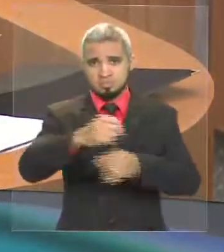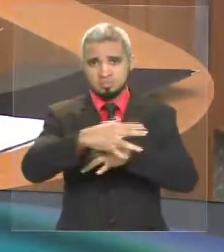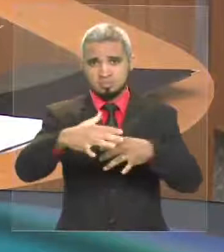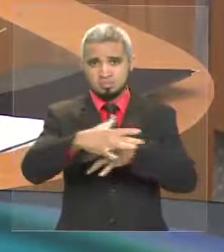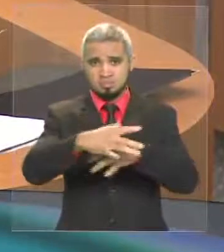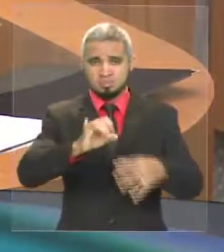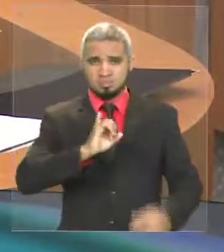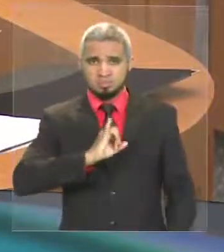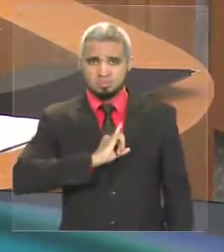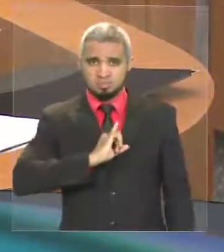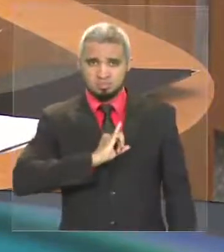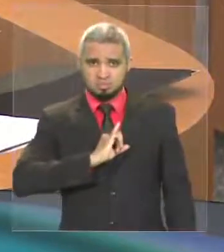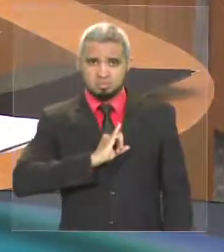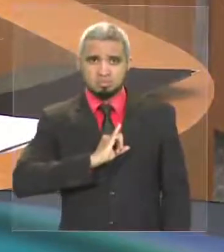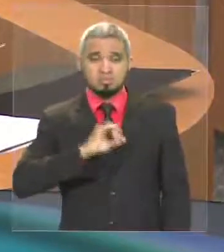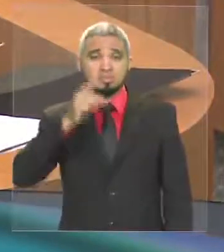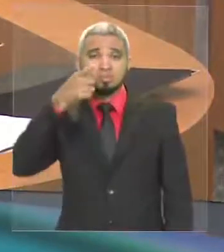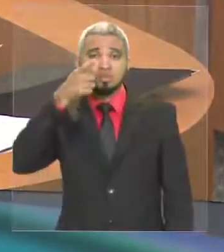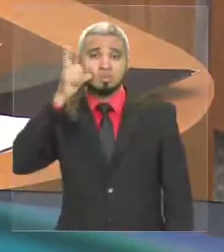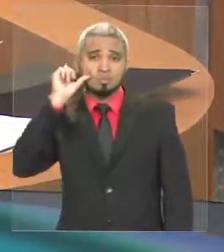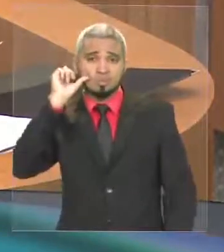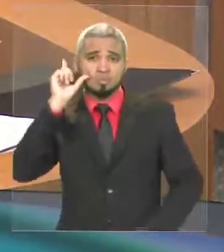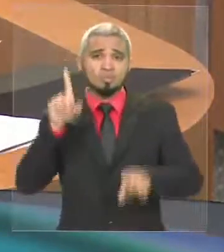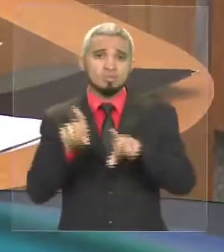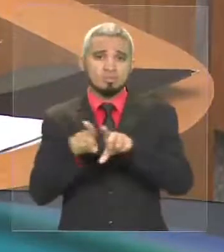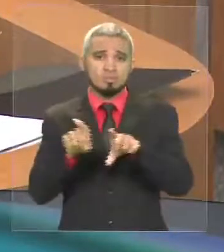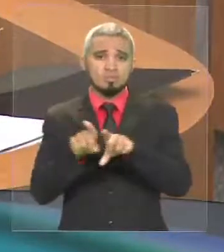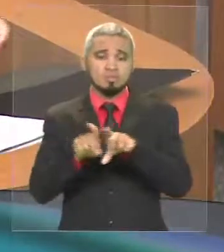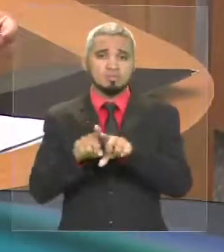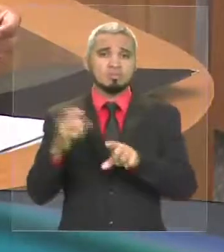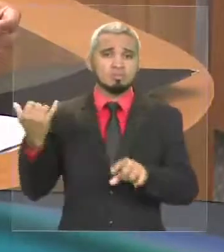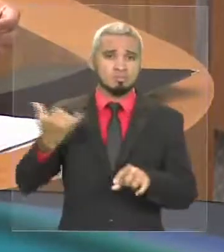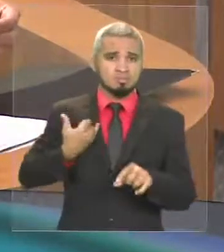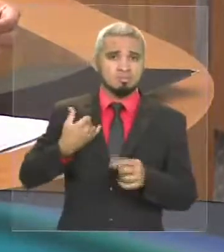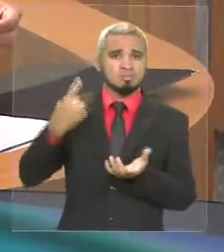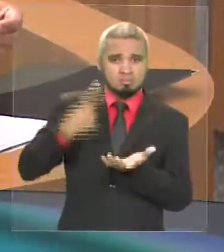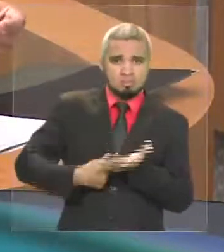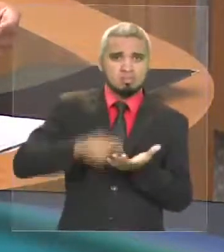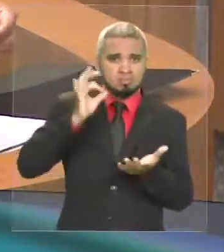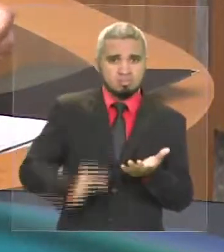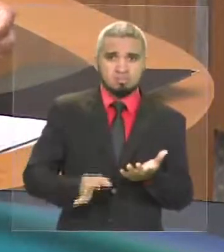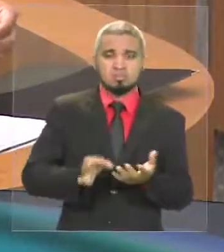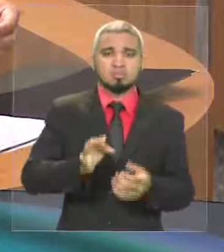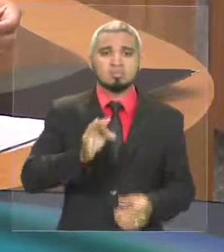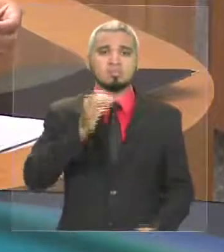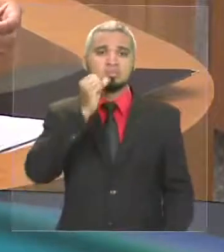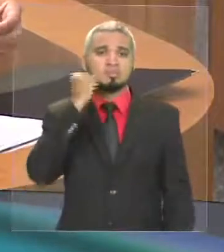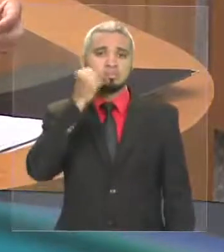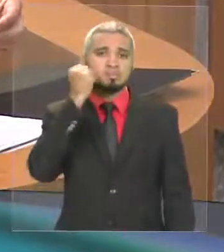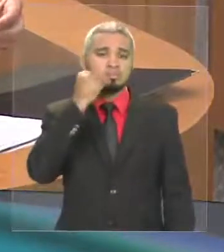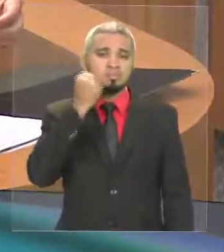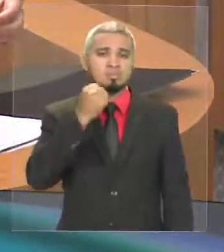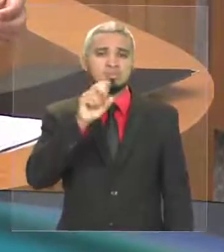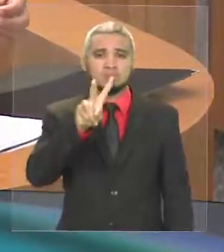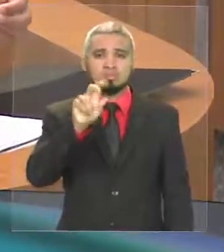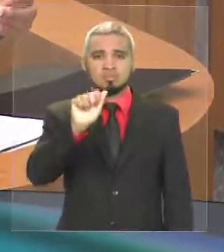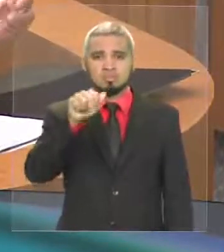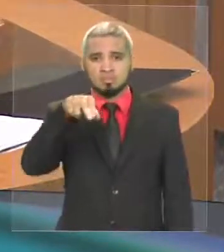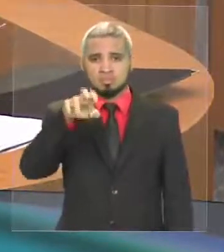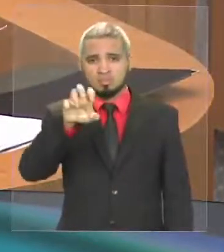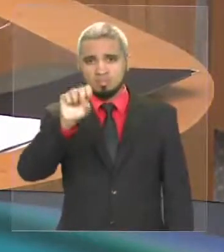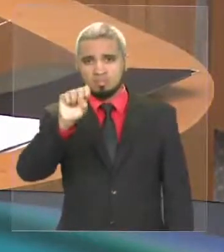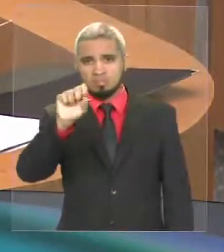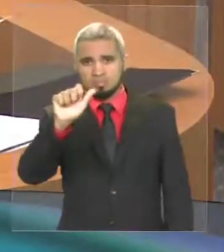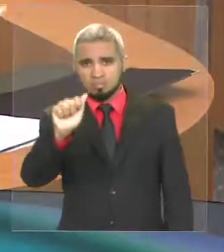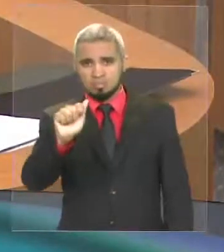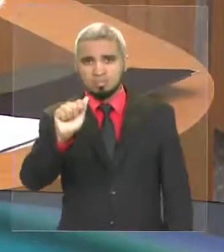ontem confirmamos também a presença da senadora Vanessa Graziottin, do PCdoB do Amazonas, vai falar sobre a